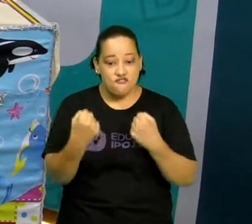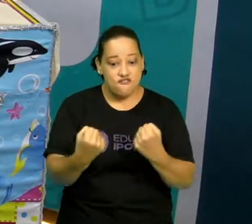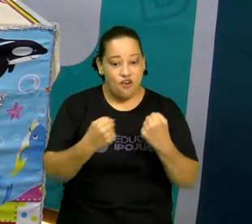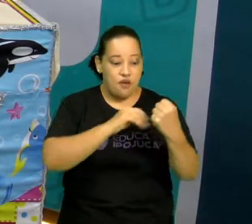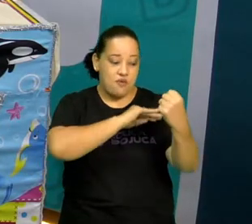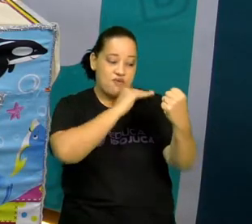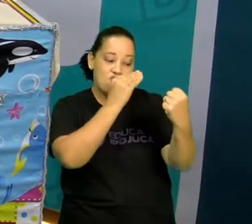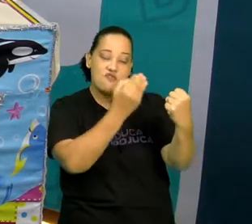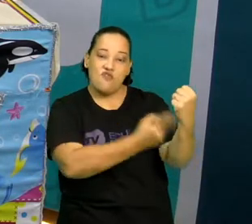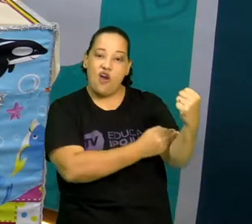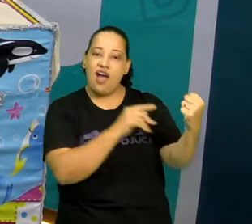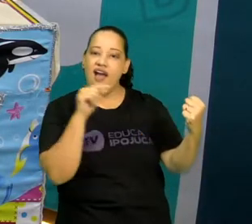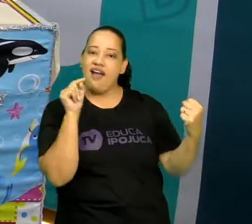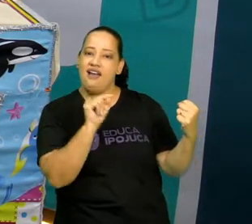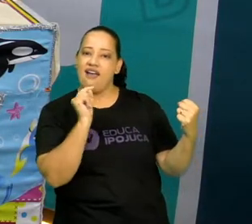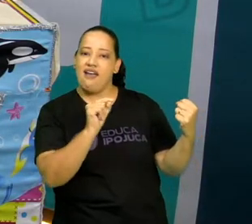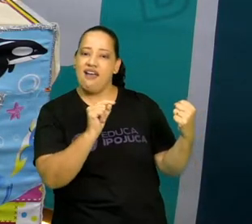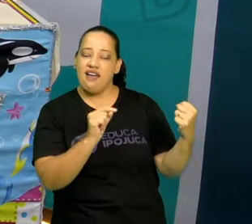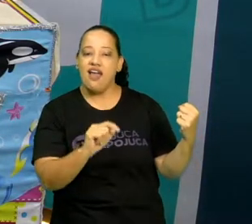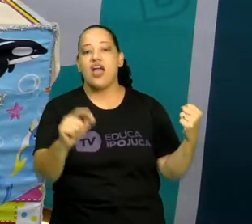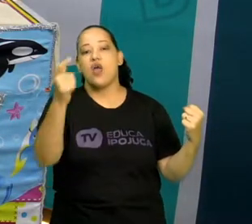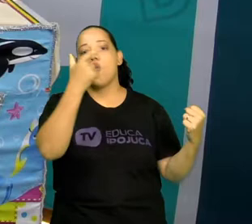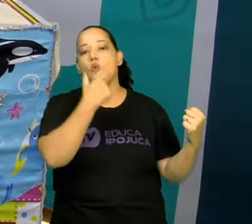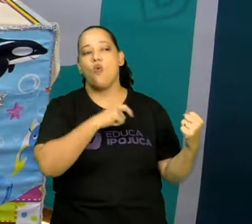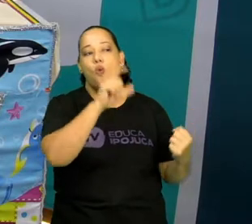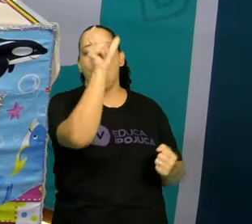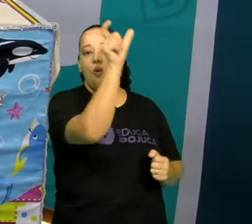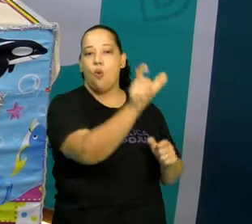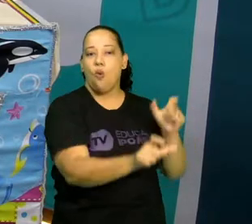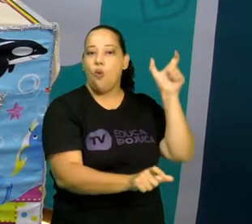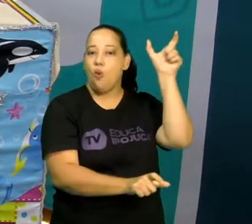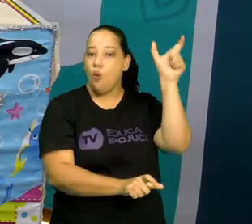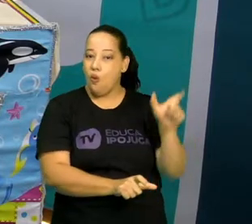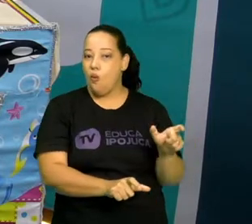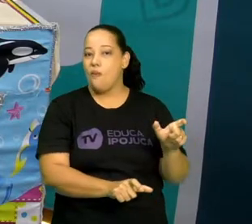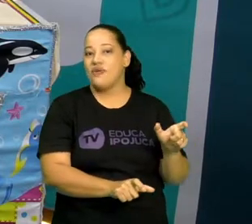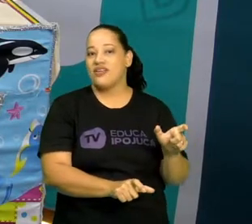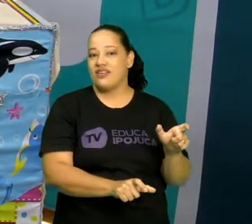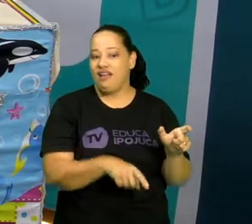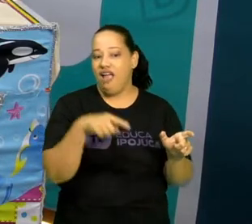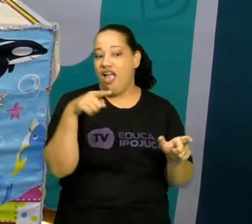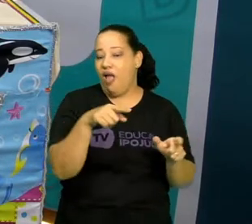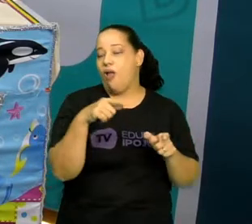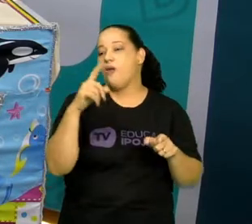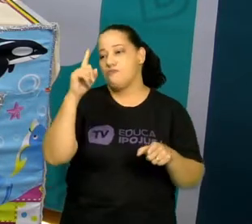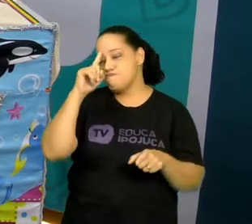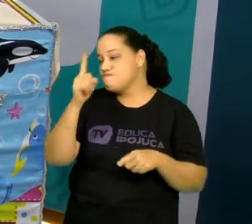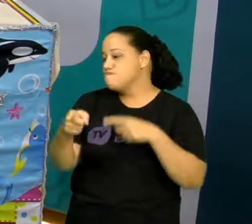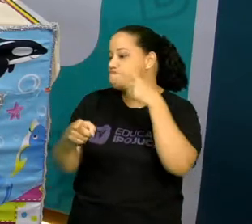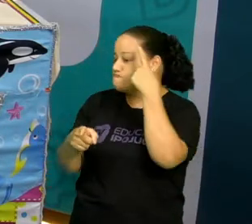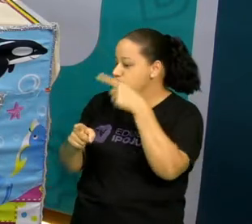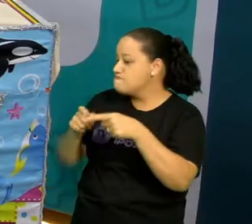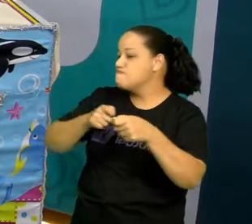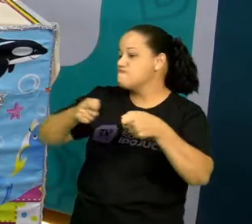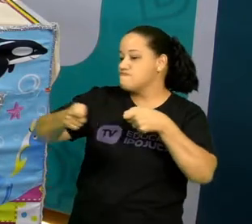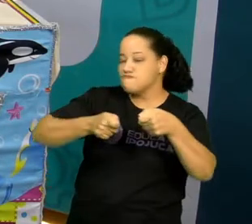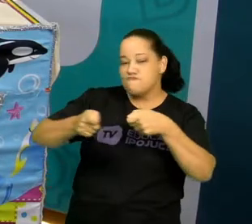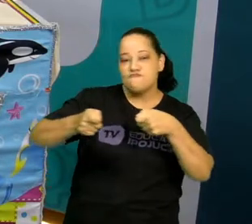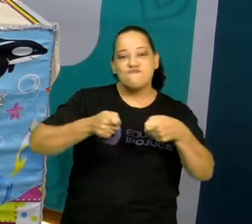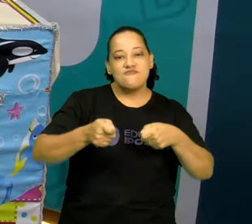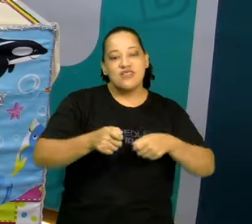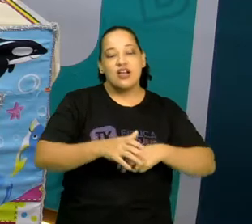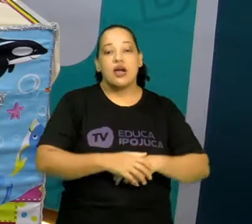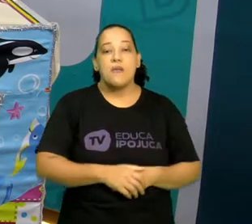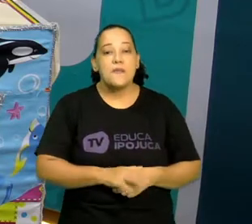um homem, criança. Um homem que domina... O boi. O boi. Mas